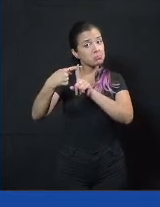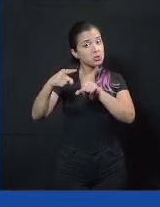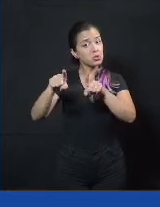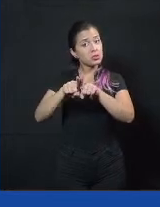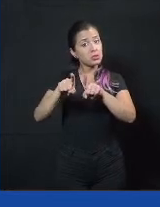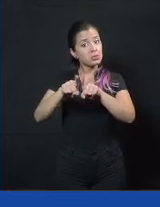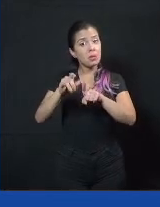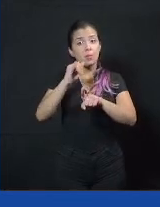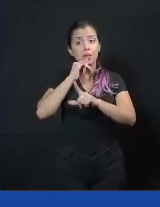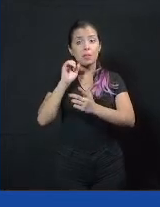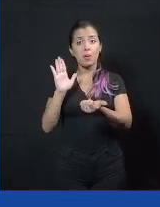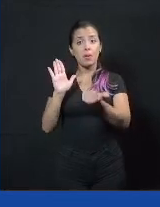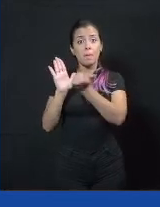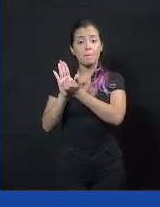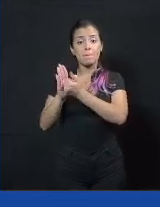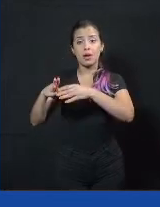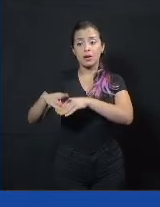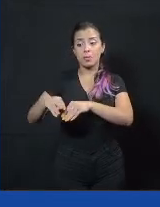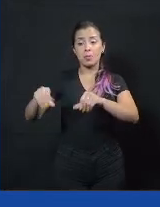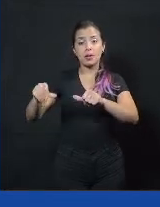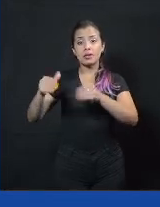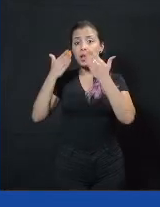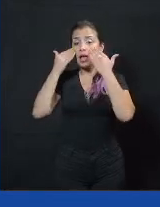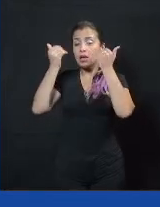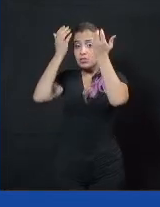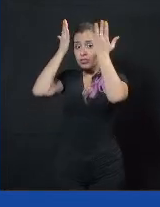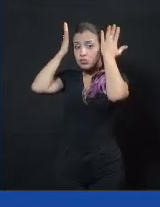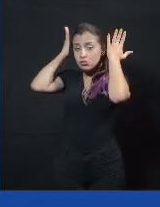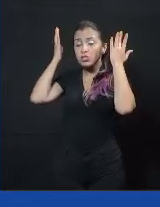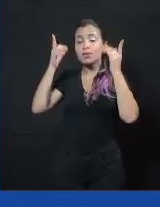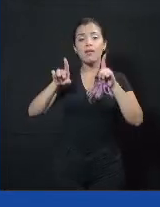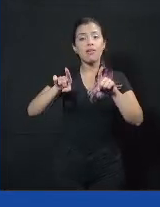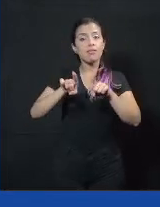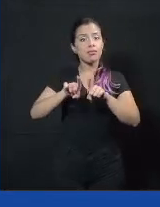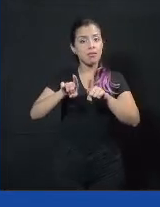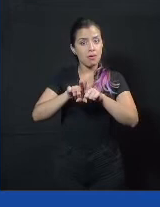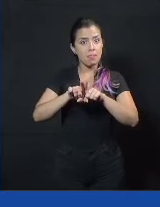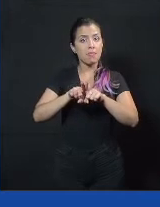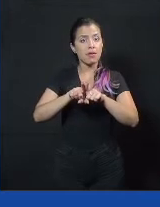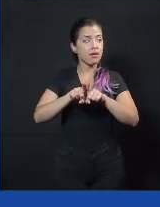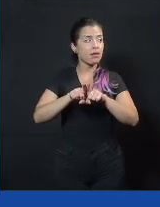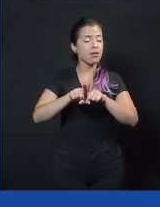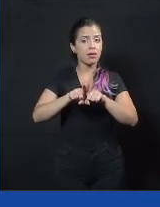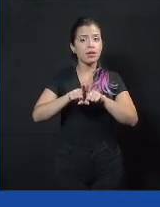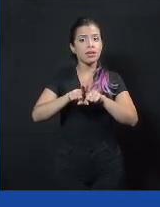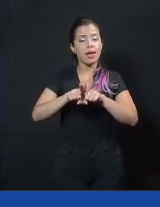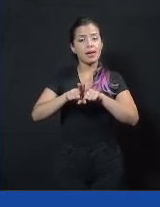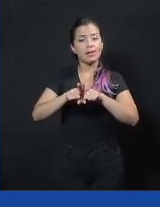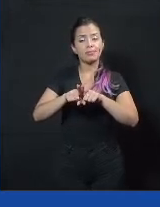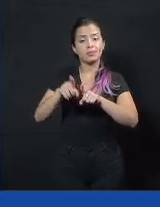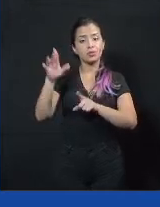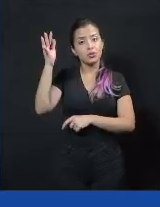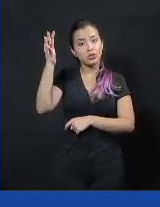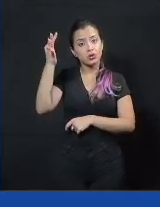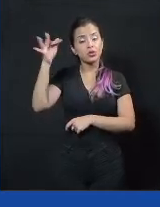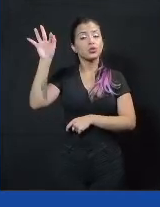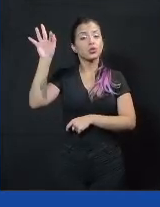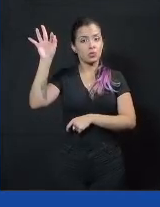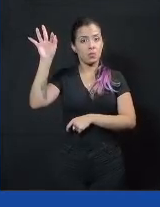terras indígenas, educação escolar indígena. Somente no ensino superior, em 2010,